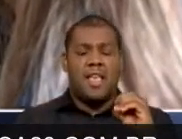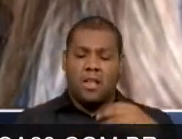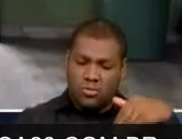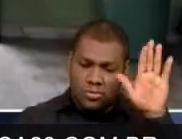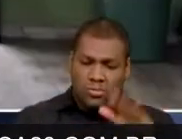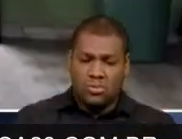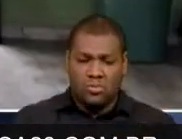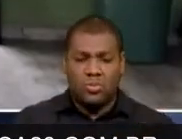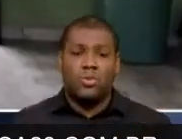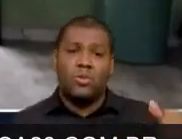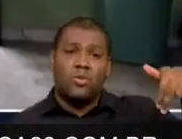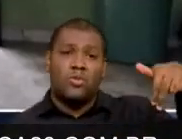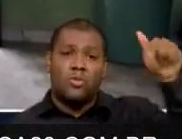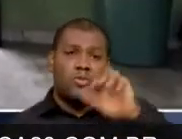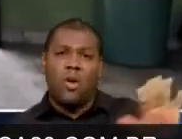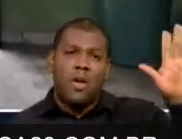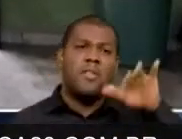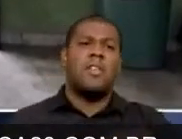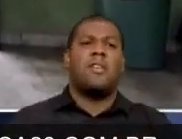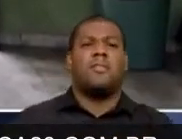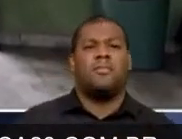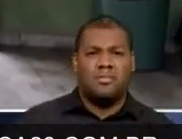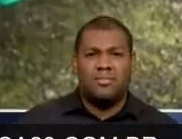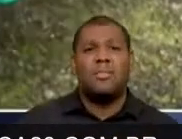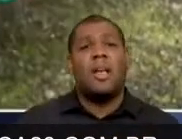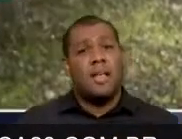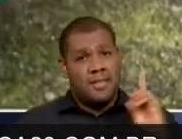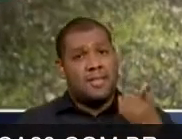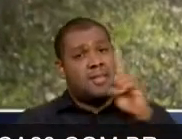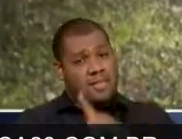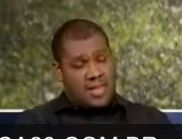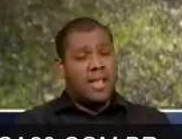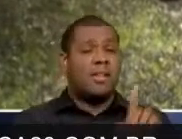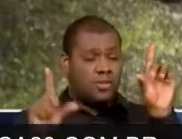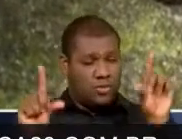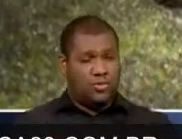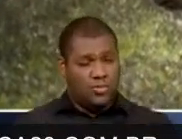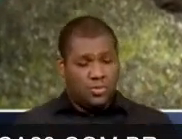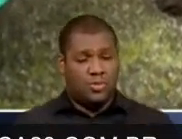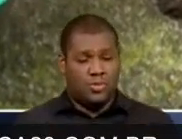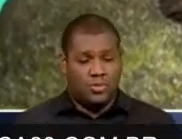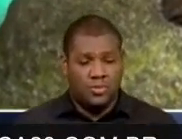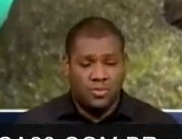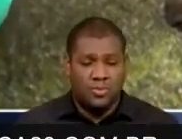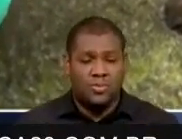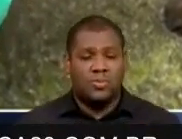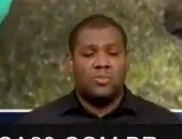No Nordeste, os números continuam menores que nas outras regiões,